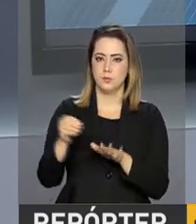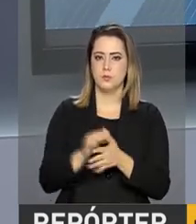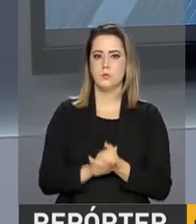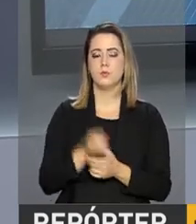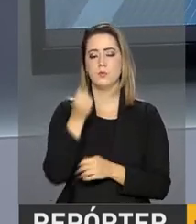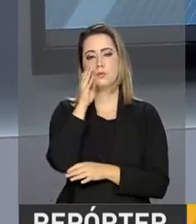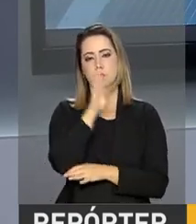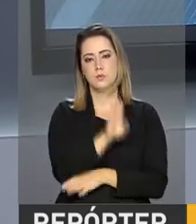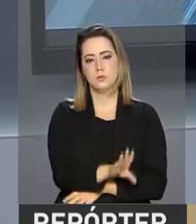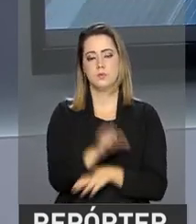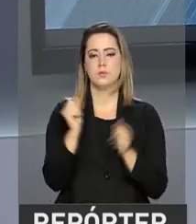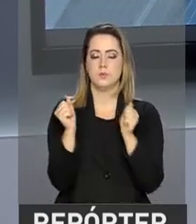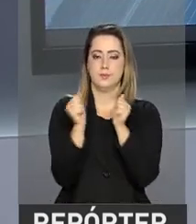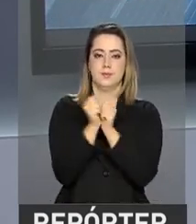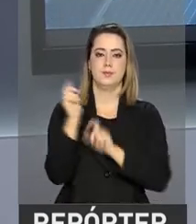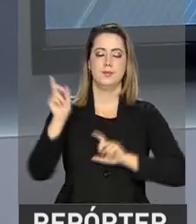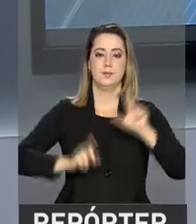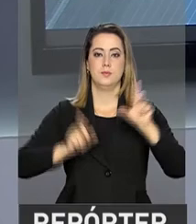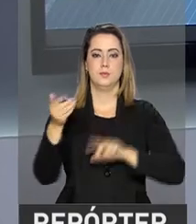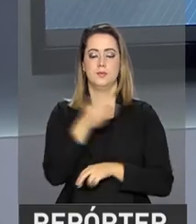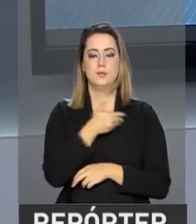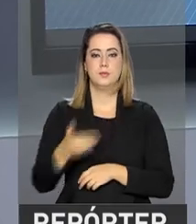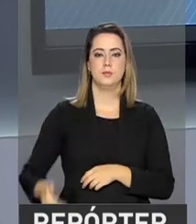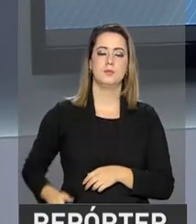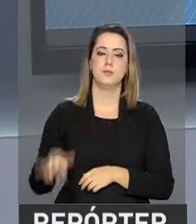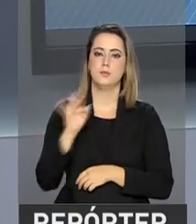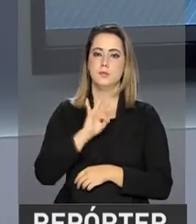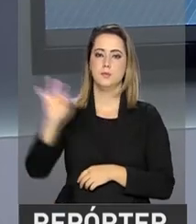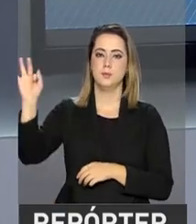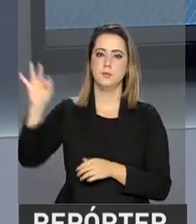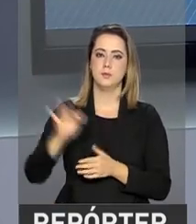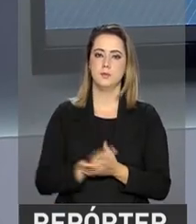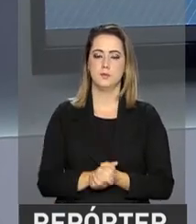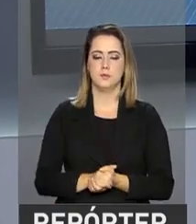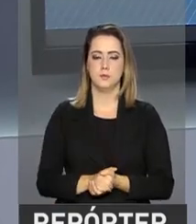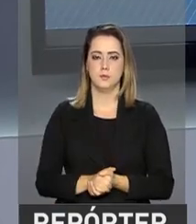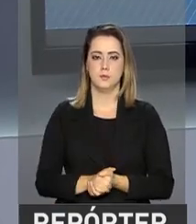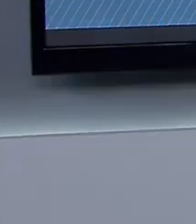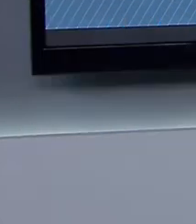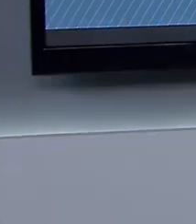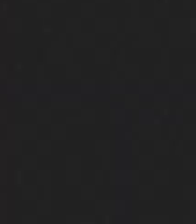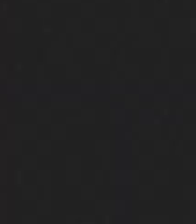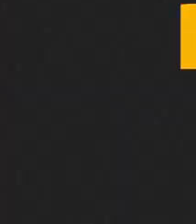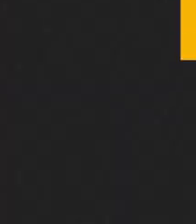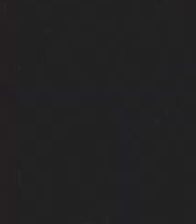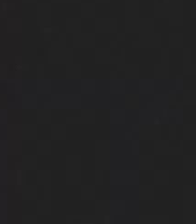informações uma boa tarde pra você e continue com a gente na nbr a tv do governo federal